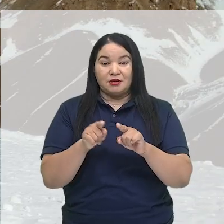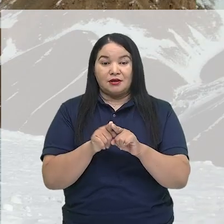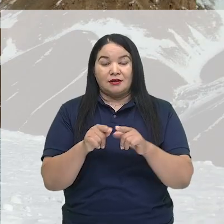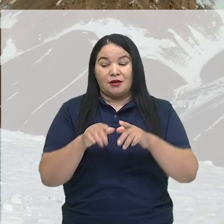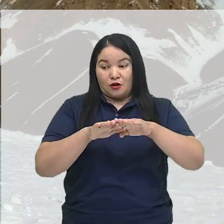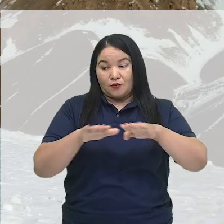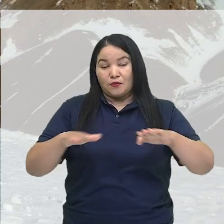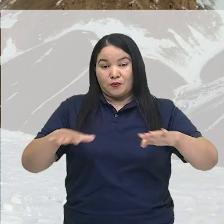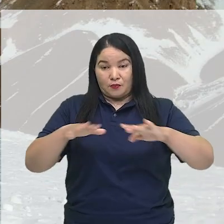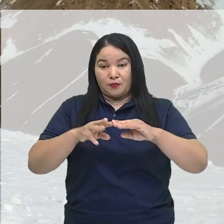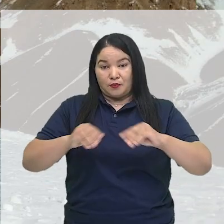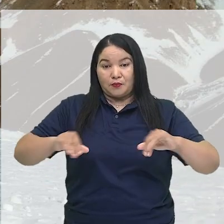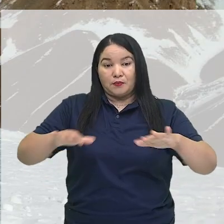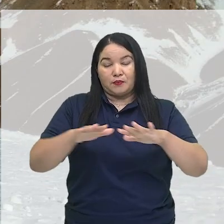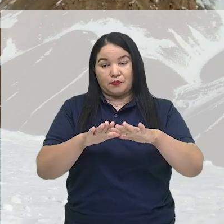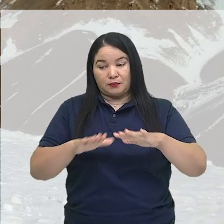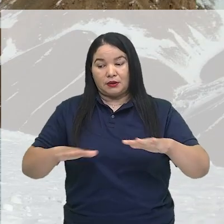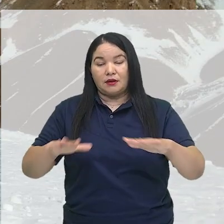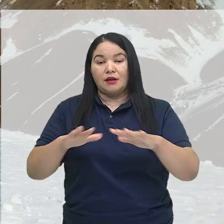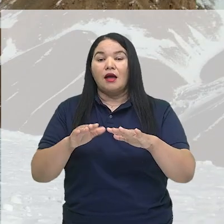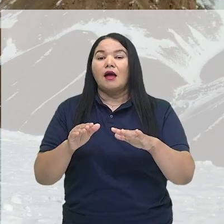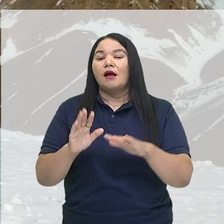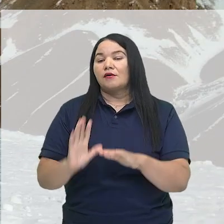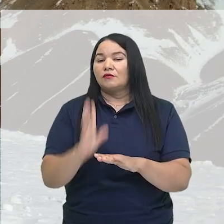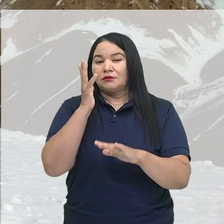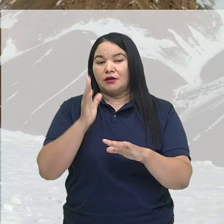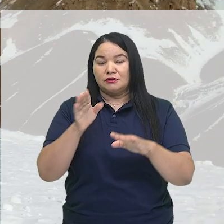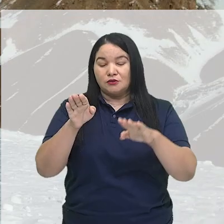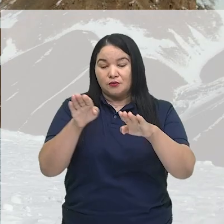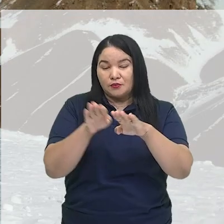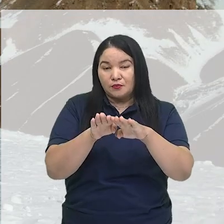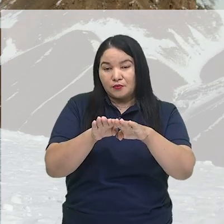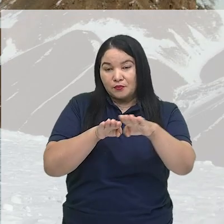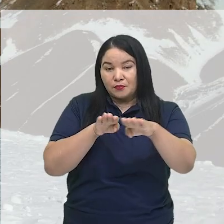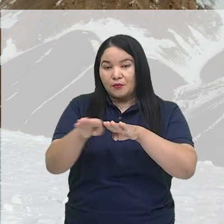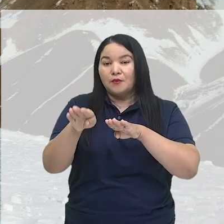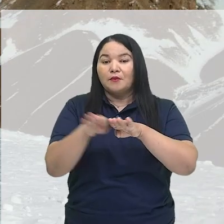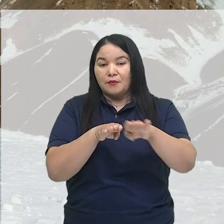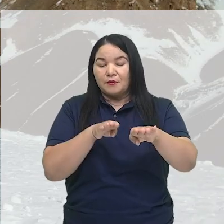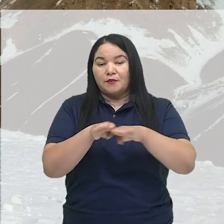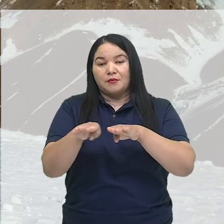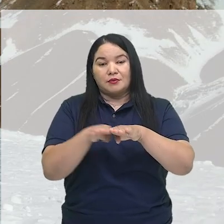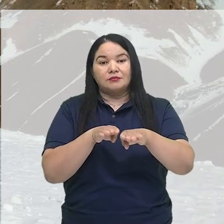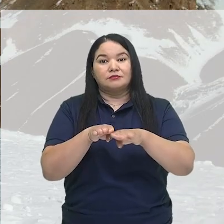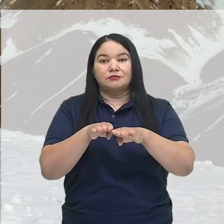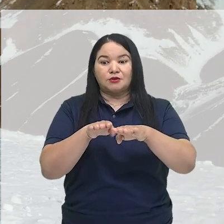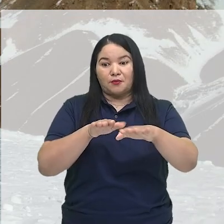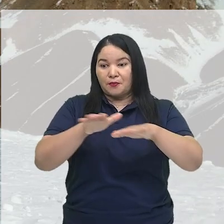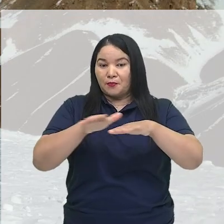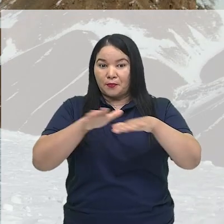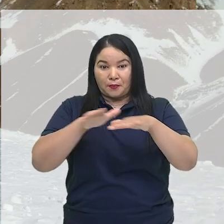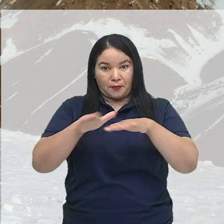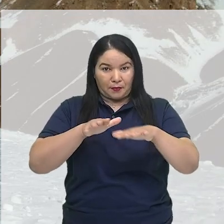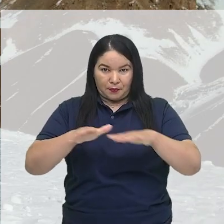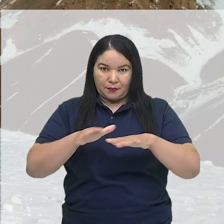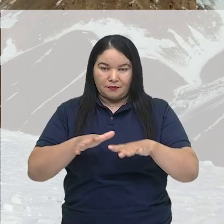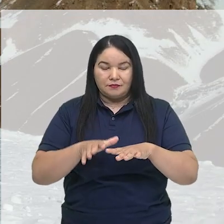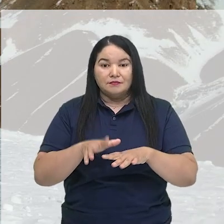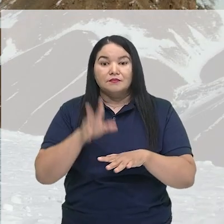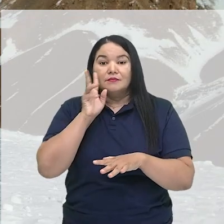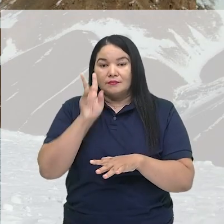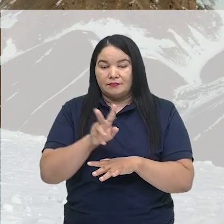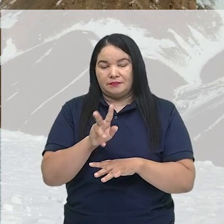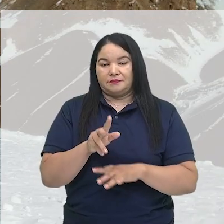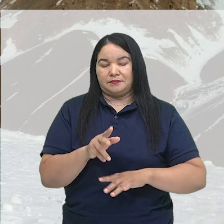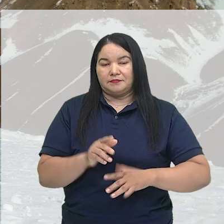da Terra, quando ocorrem esses movimentos das placas tectônicas, que são os terremotos. Vamos ver aí sobre